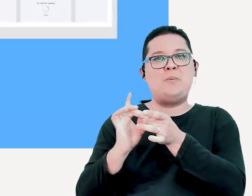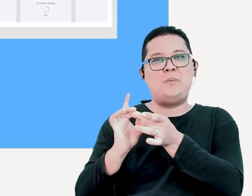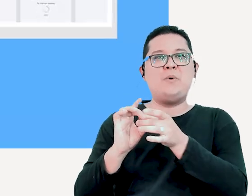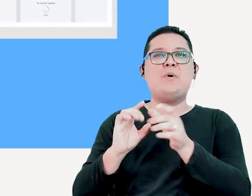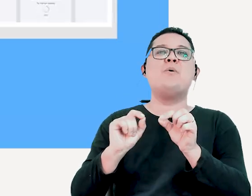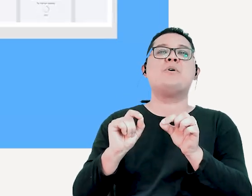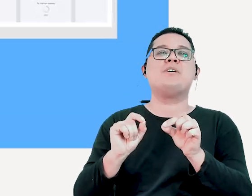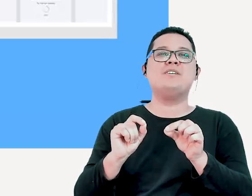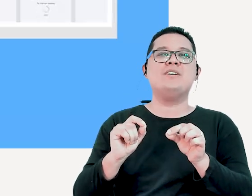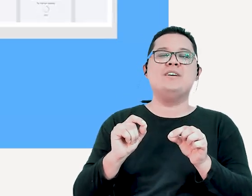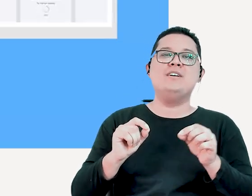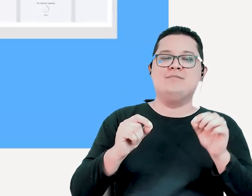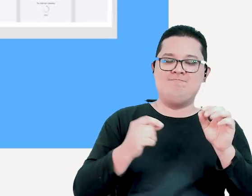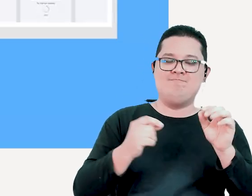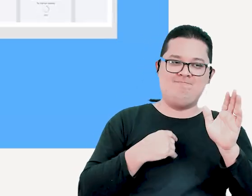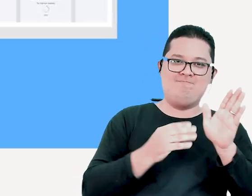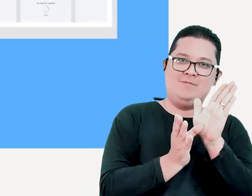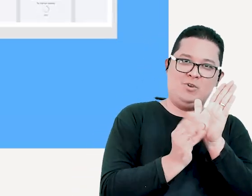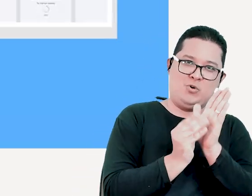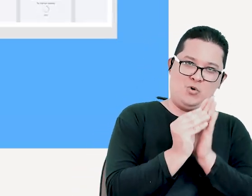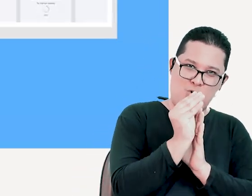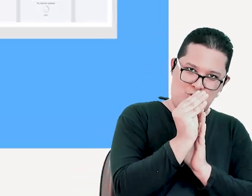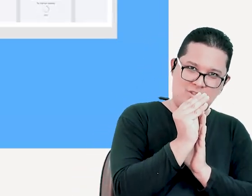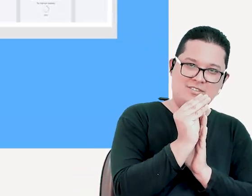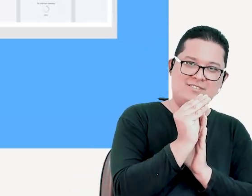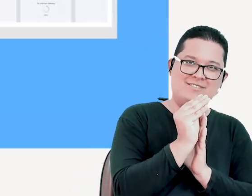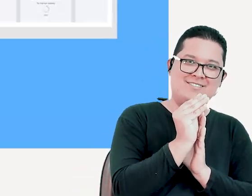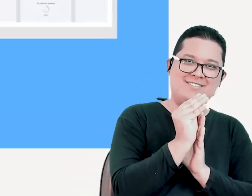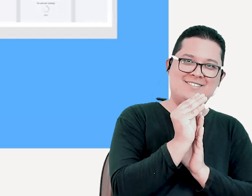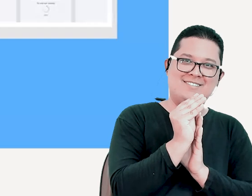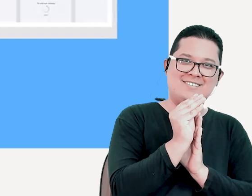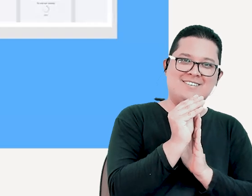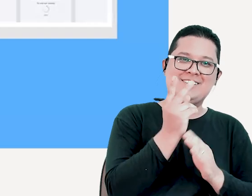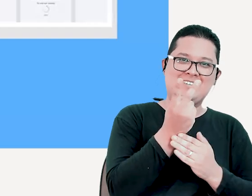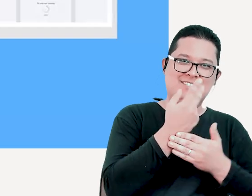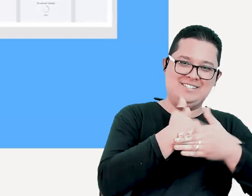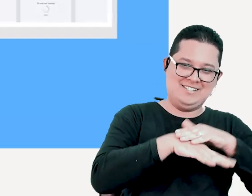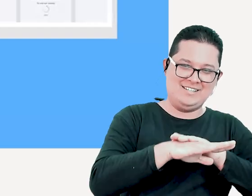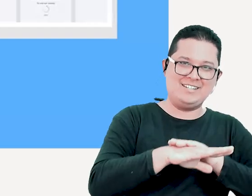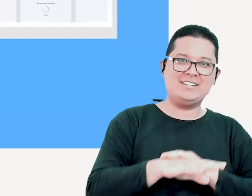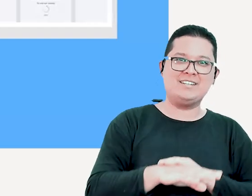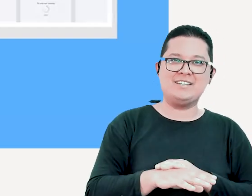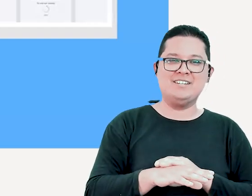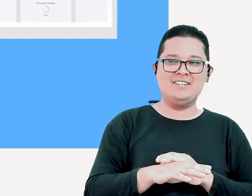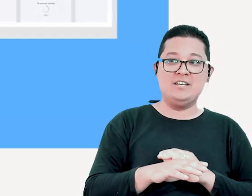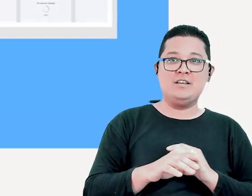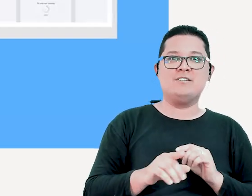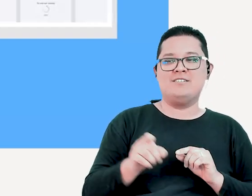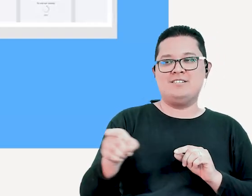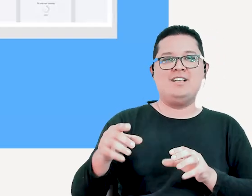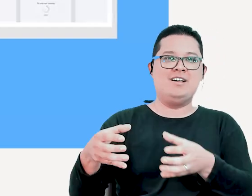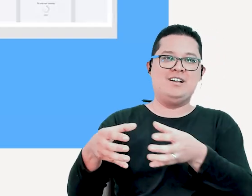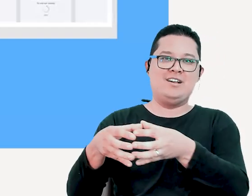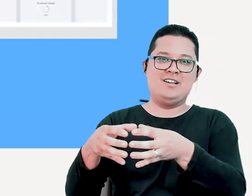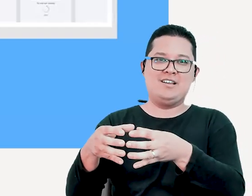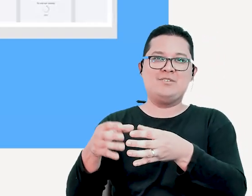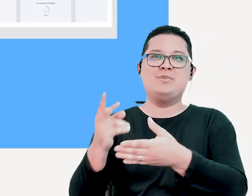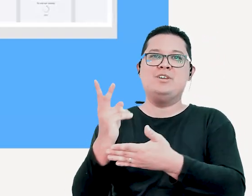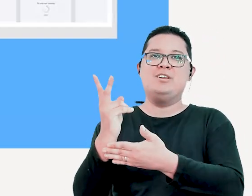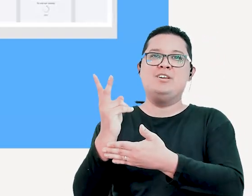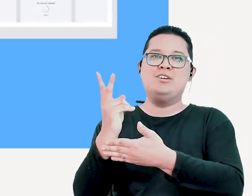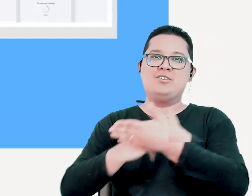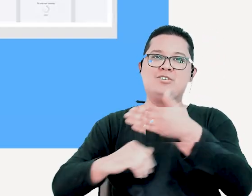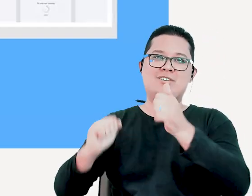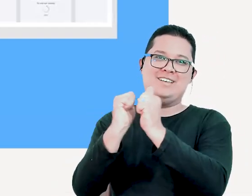designers e pessoas que estão ali fazendo o design system, né? Por que é fundamental? A maioria dos PDs,